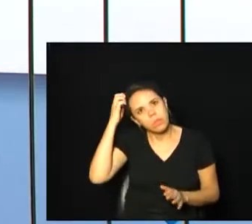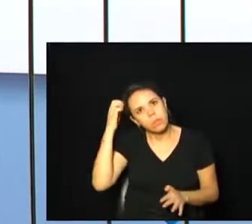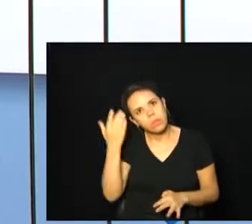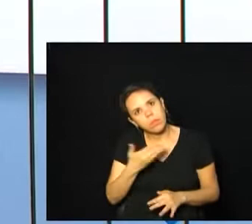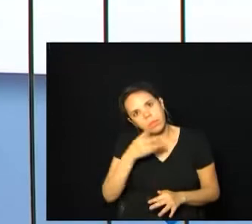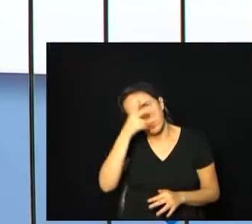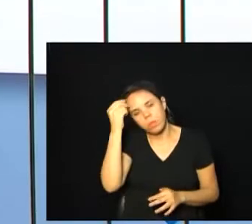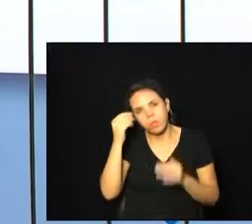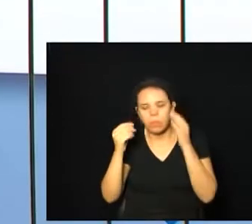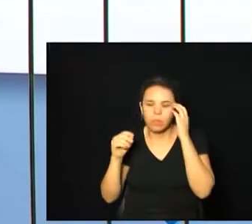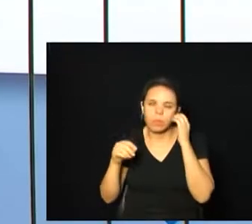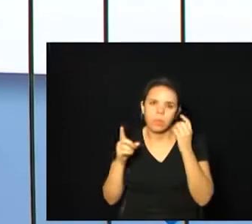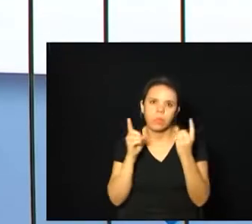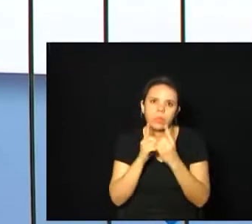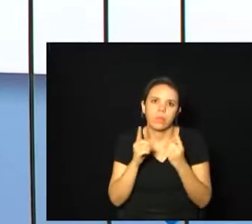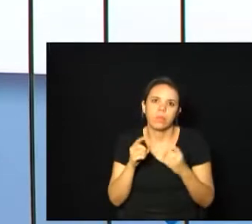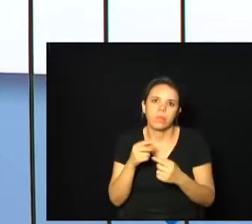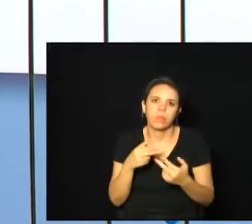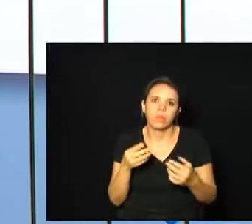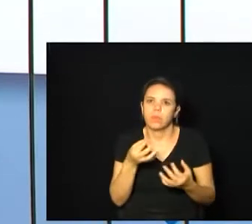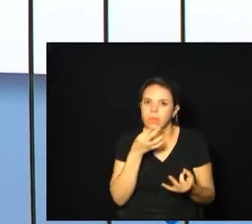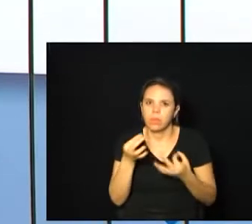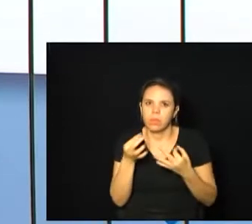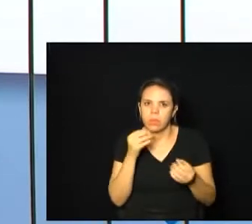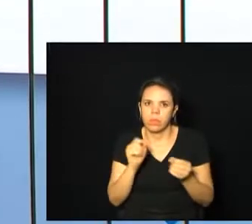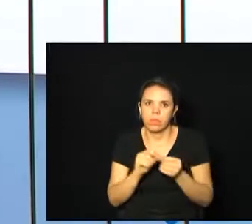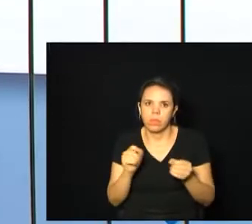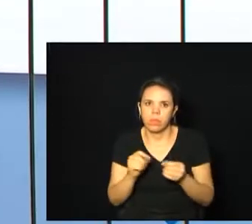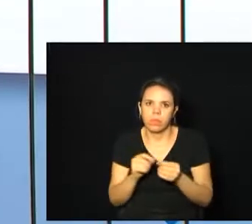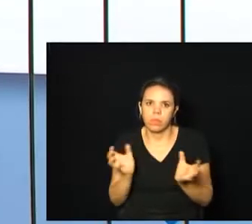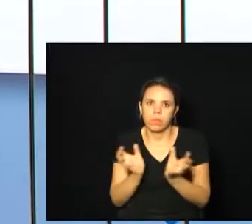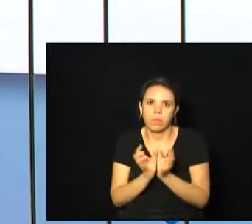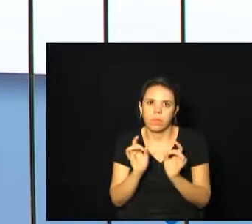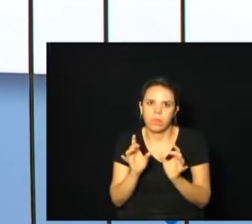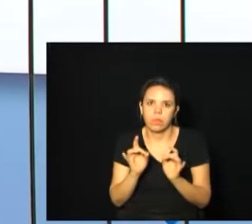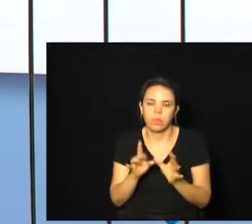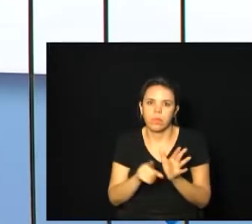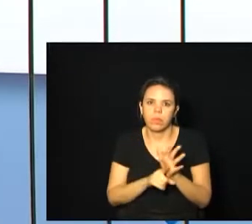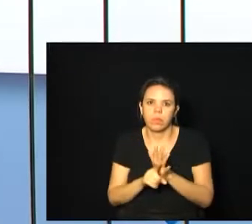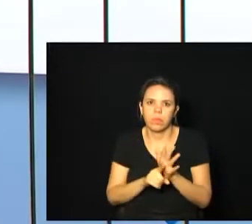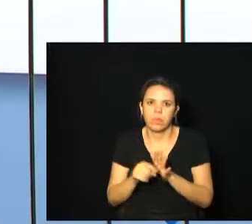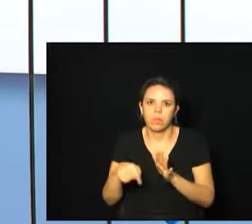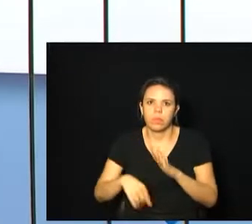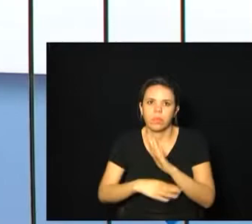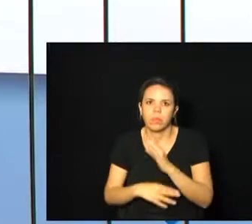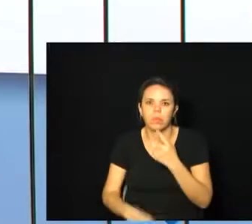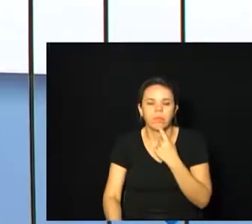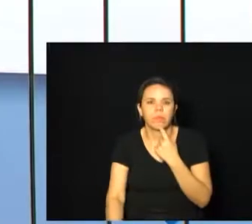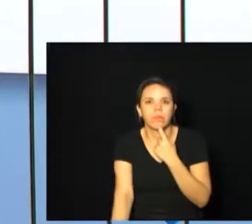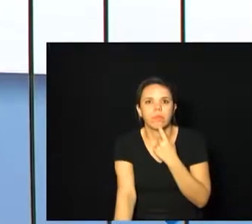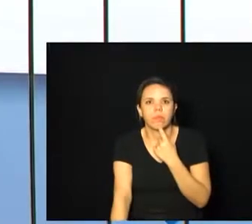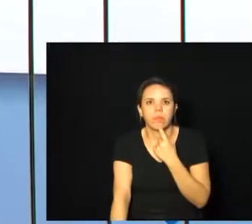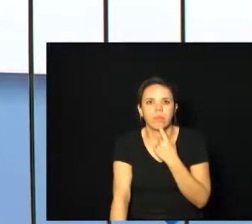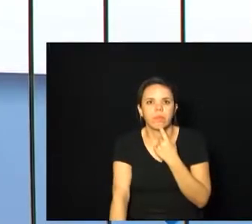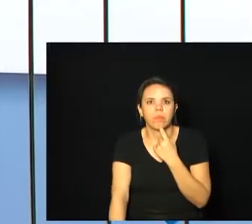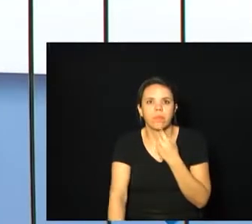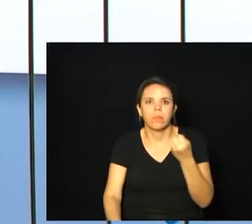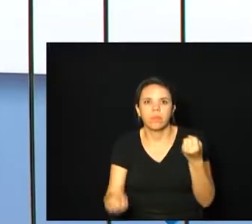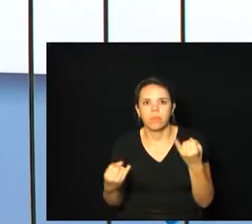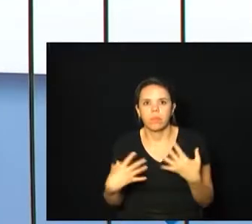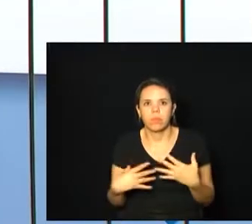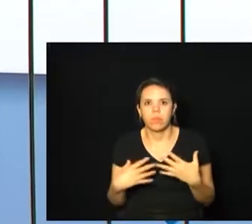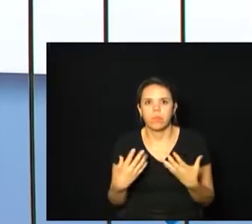Executivo, mas atende a uma das sugestões feitas por uma comissão especial de estudos aqui da Câmara Municipal, relativa